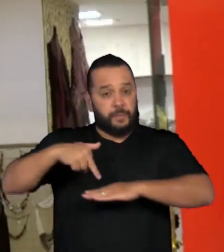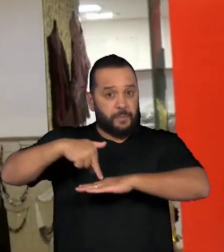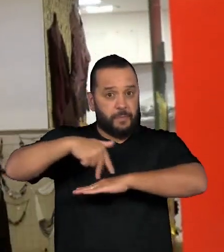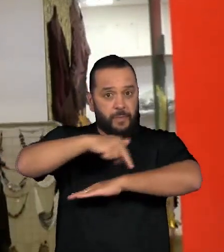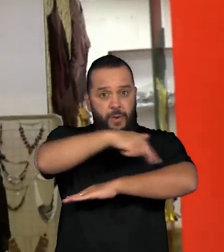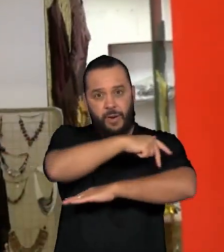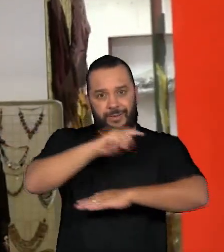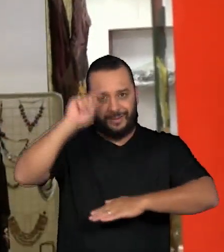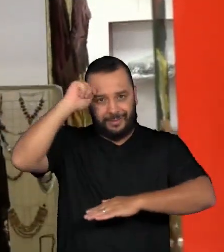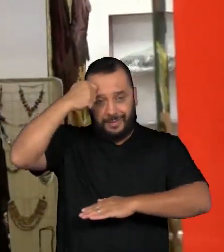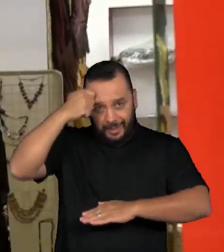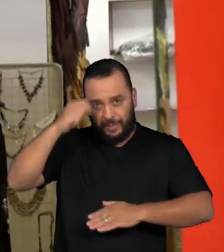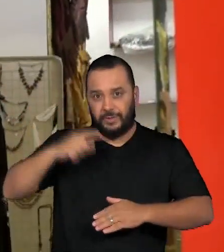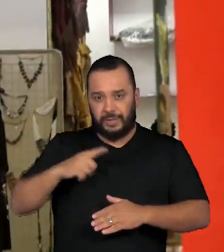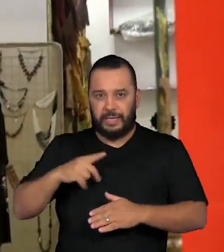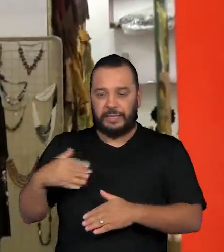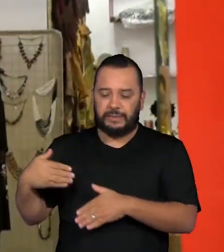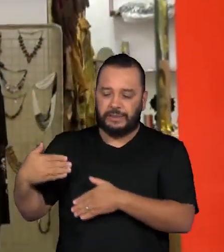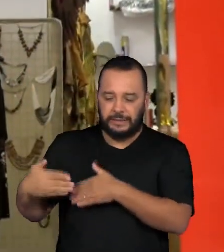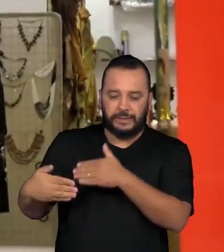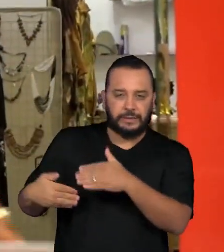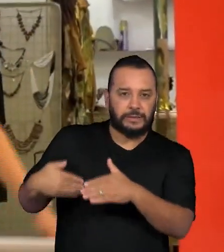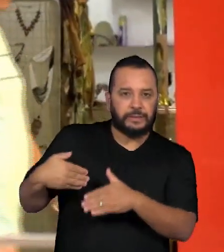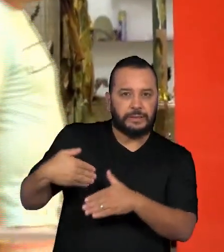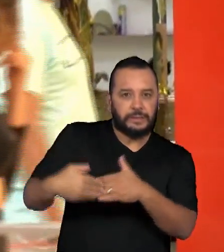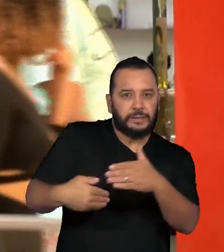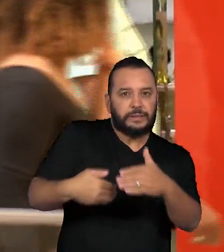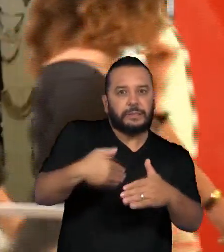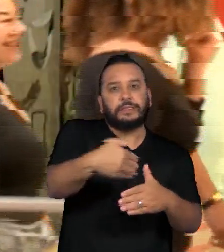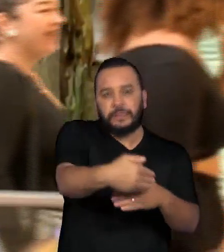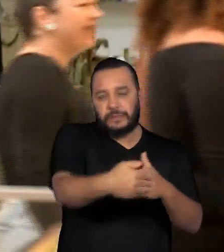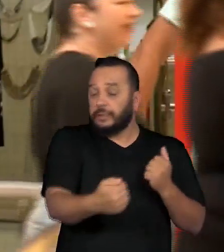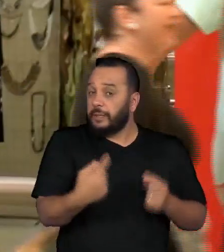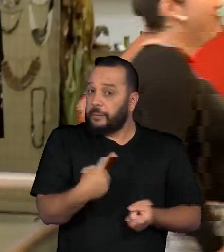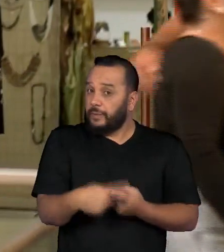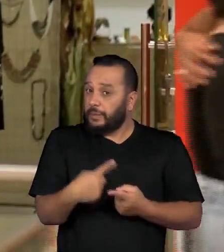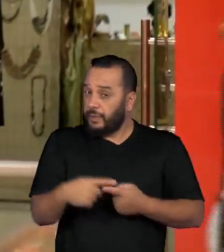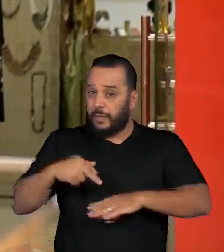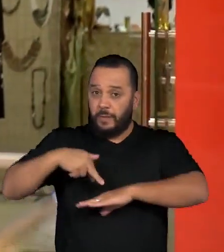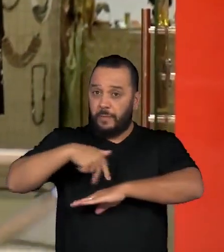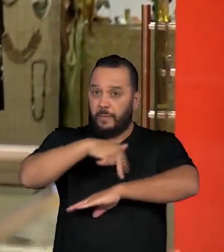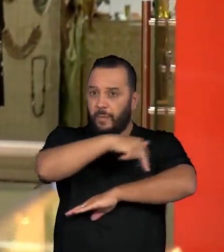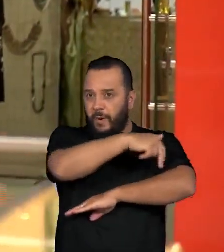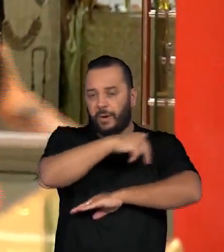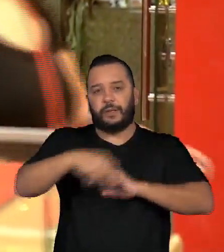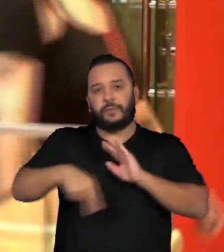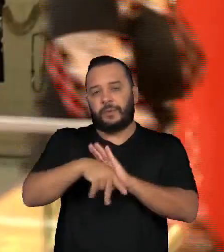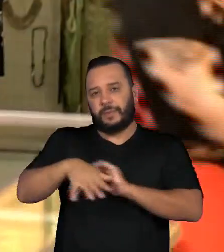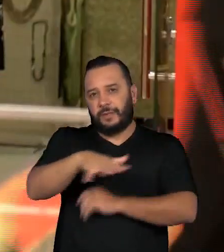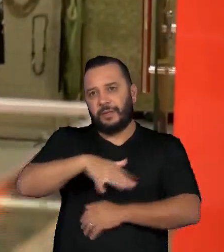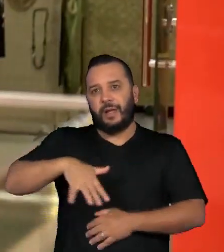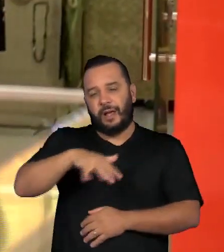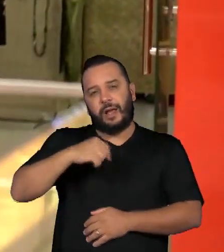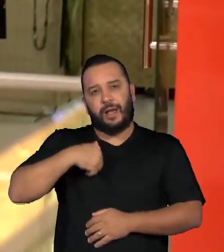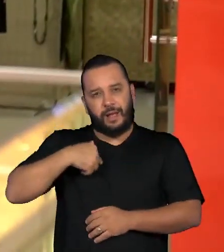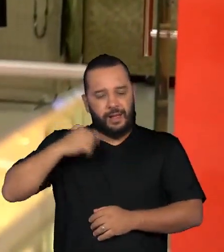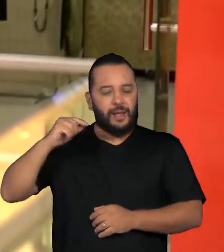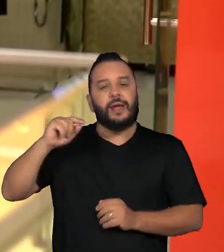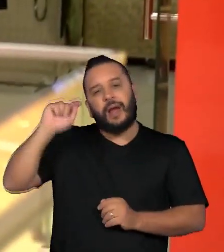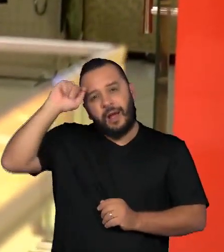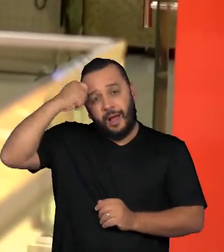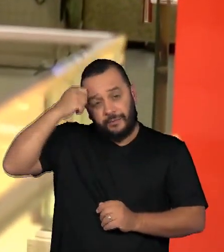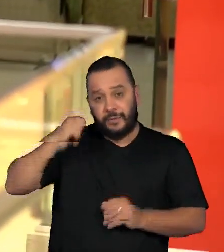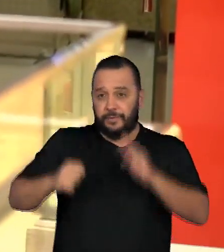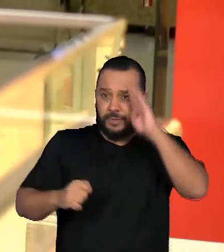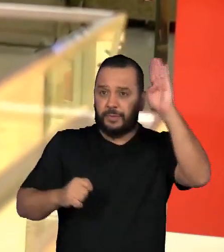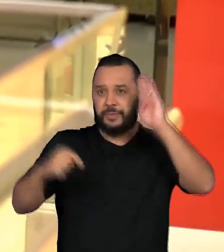nós estamos numa construção. Por quê? Porque eu acho que a moda afro, principalmente na cidade de São Paulo, onde eu